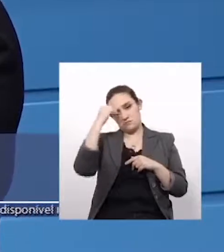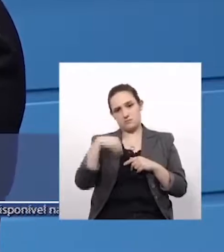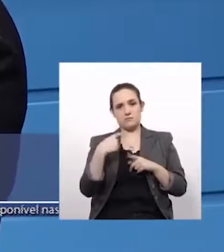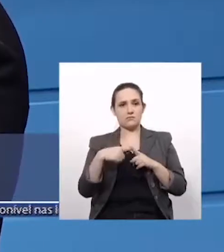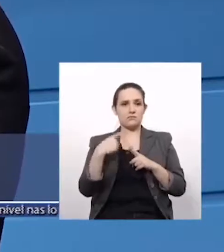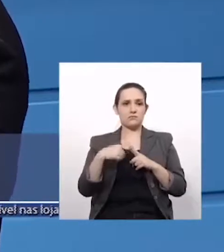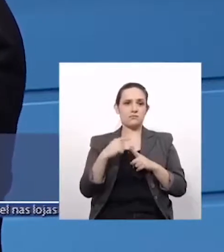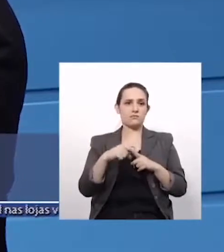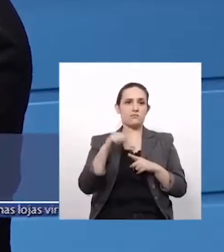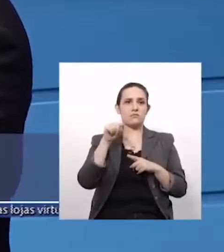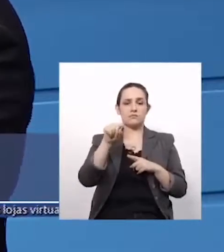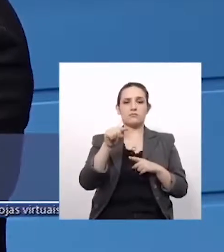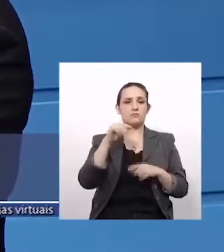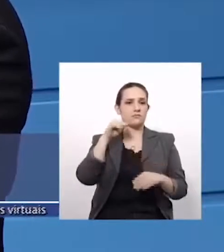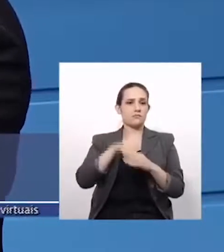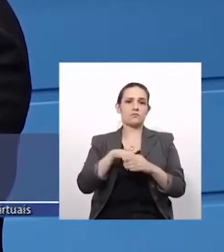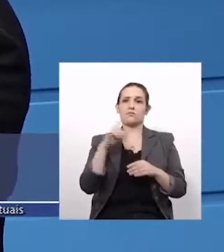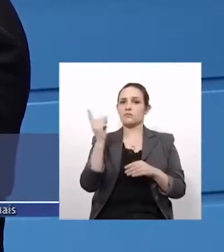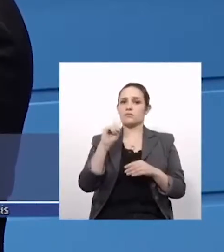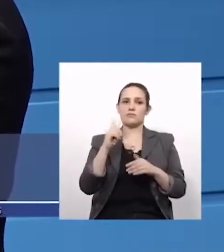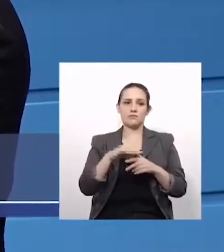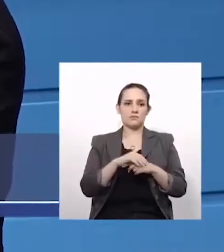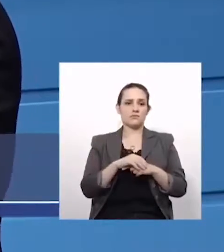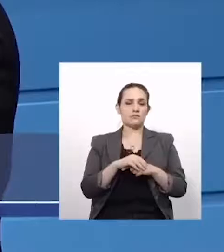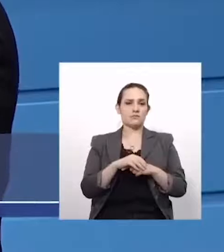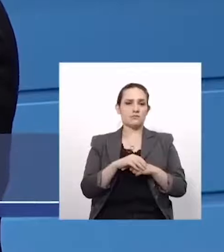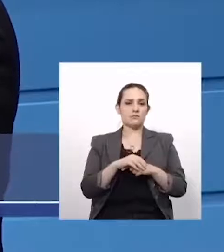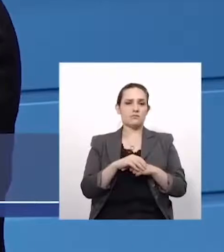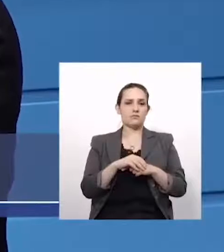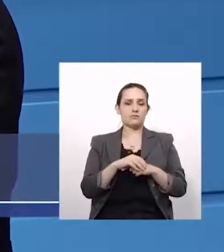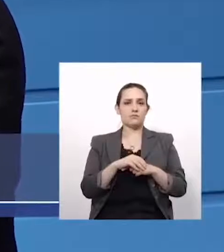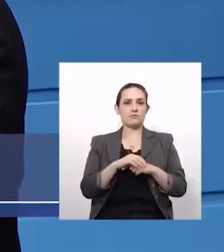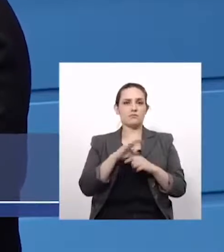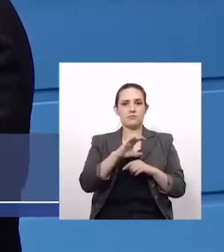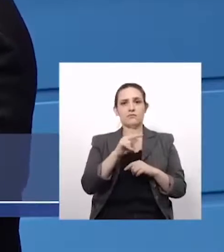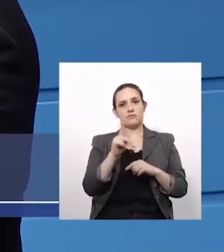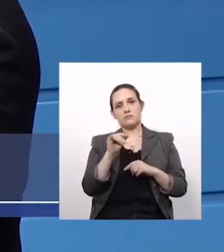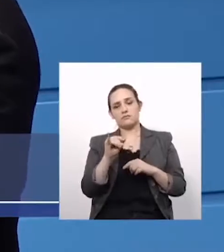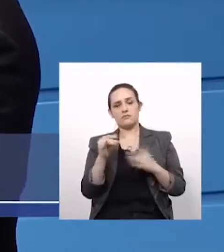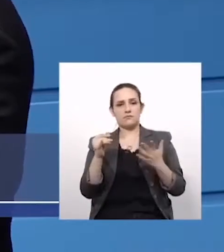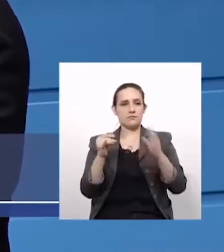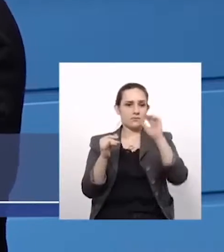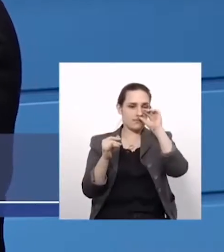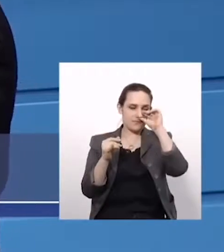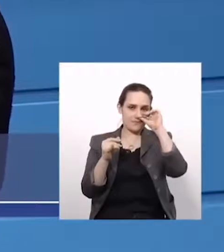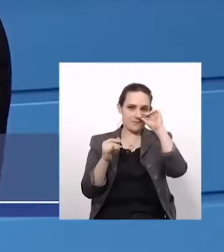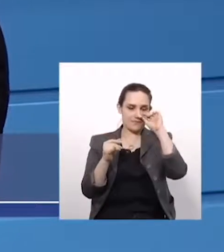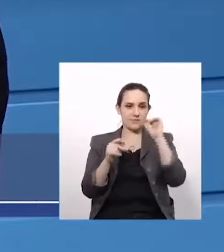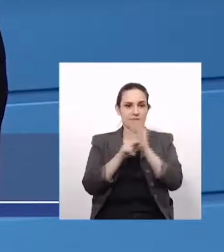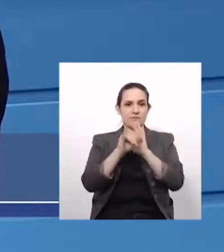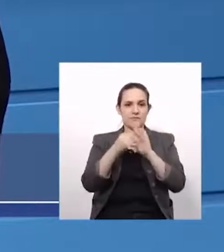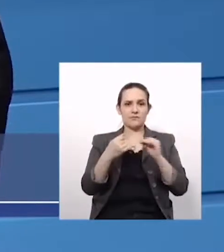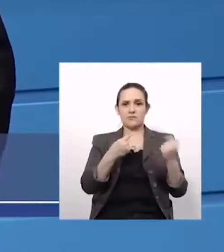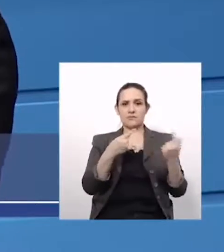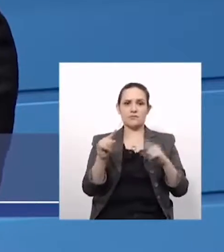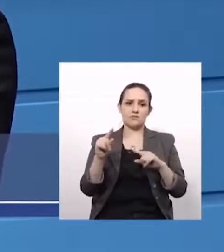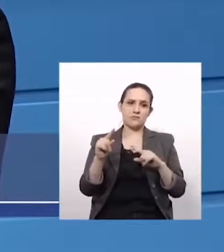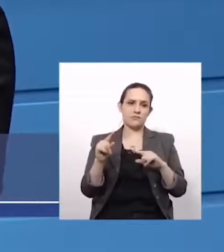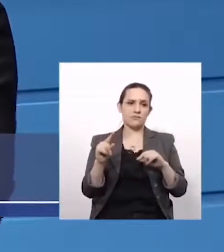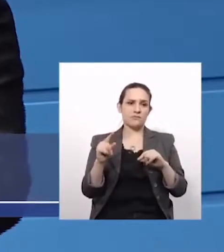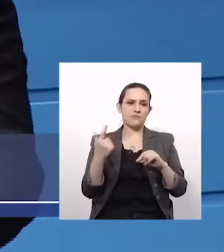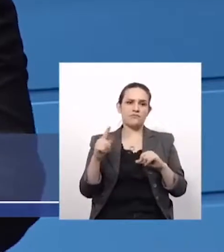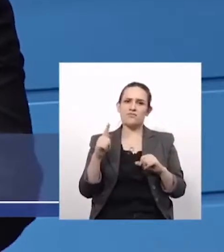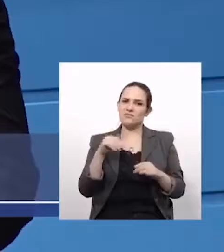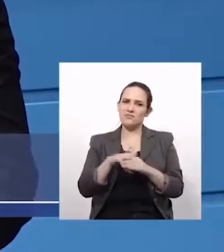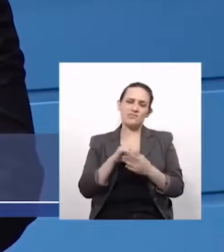porque você não votou a favor, né, do projeto contra a Energisa. Aqui não teve nada, não teve